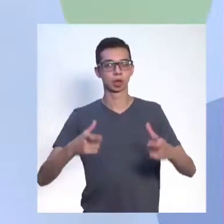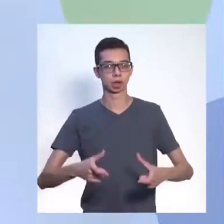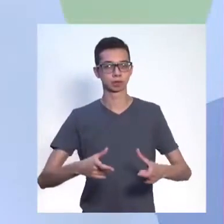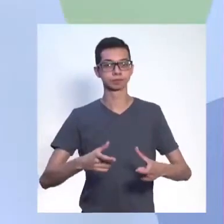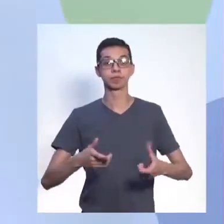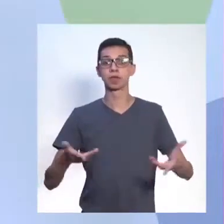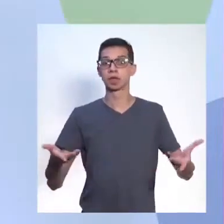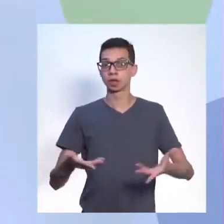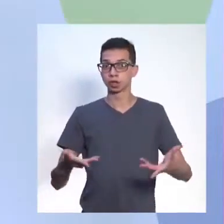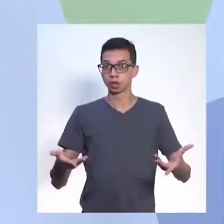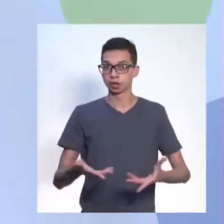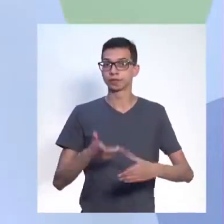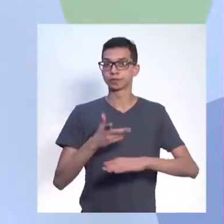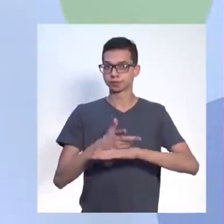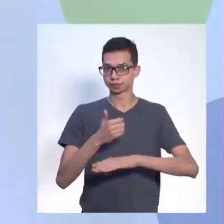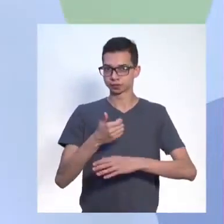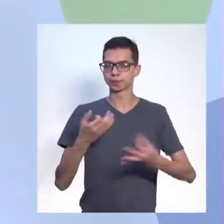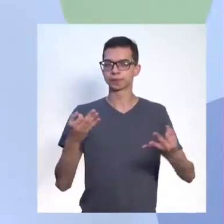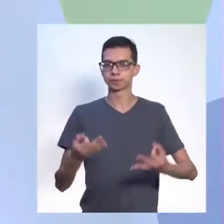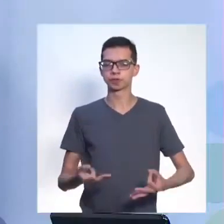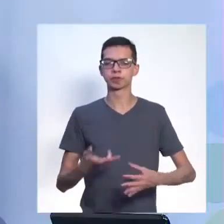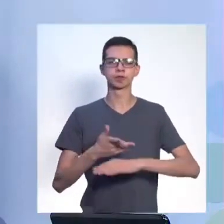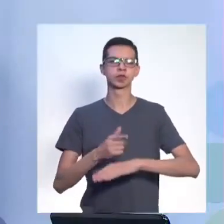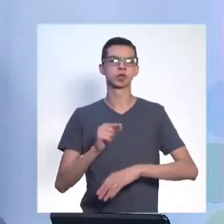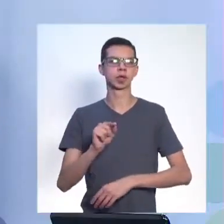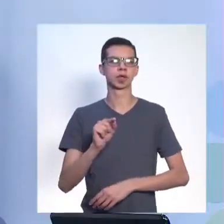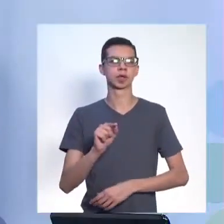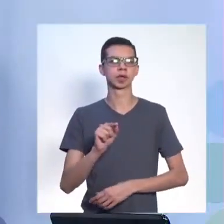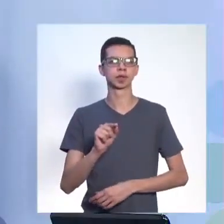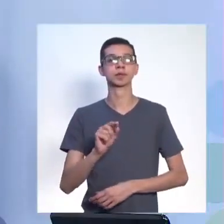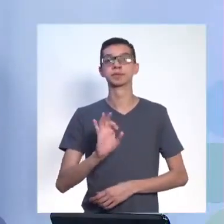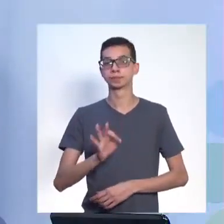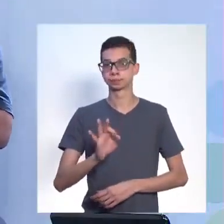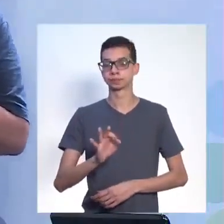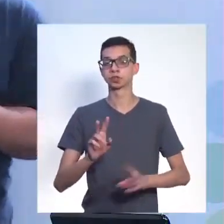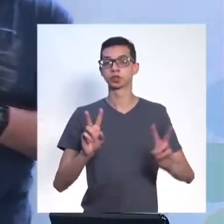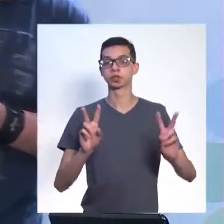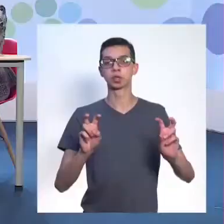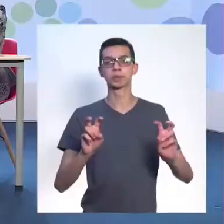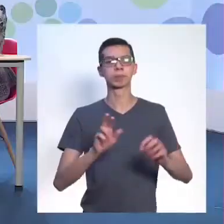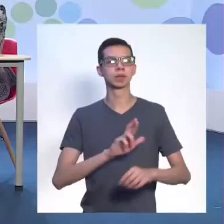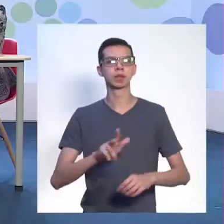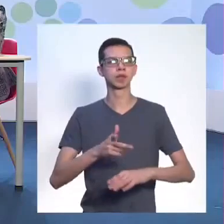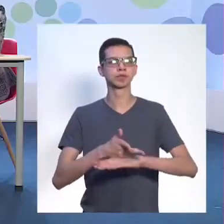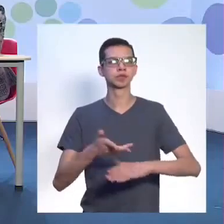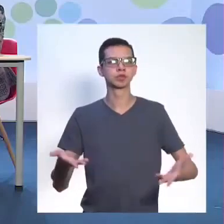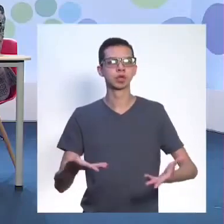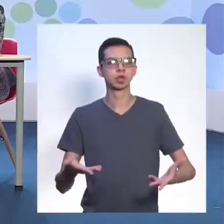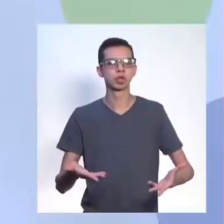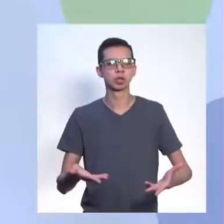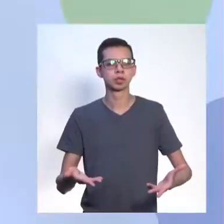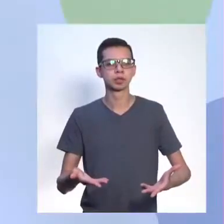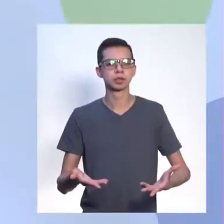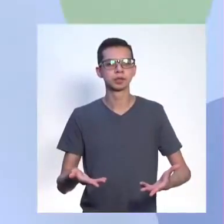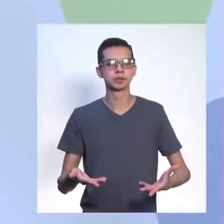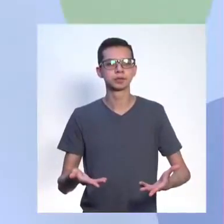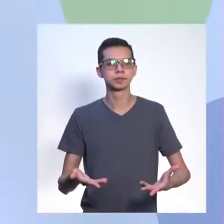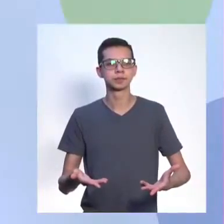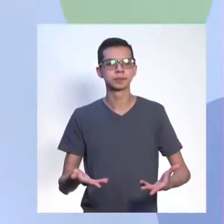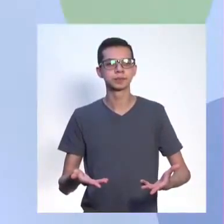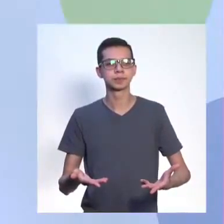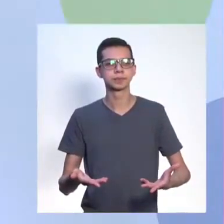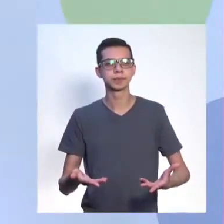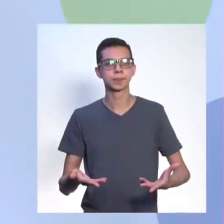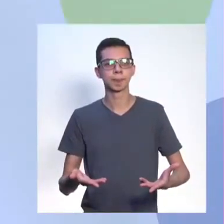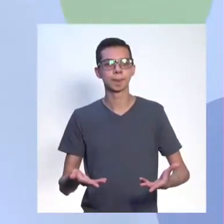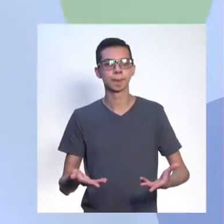né, professor Antônio? É o vídeo das previsões? É o vídeo das previsões. Não, é um vídeo... É o vídeo